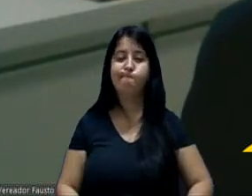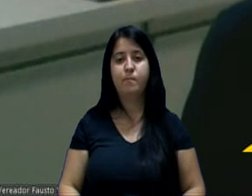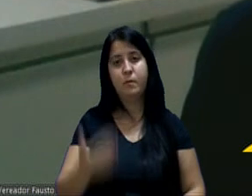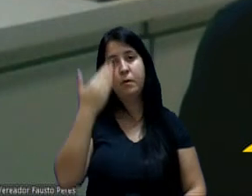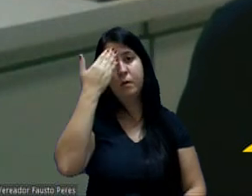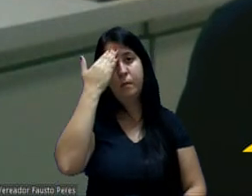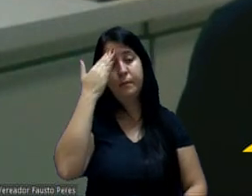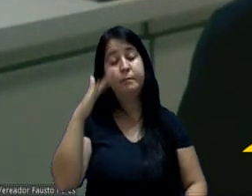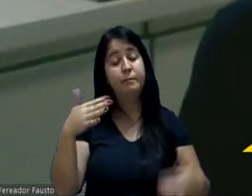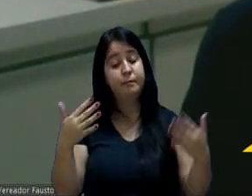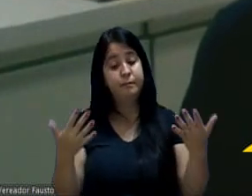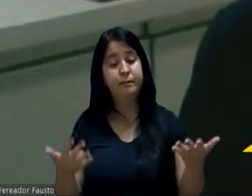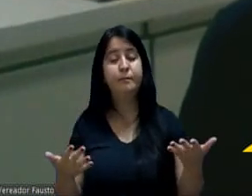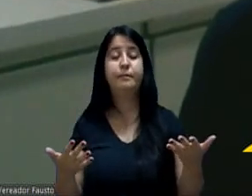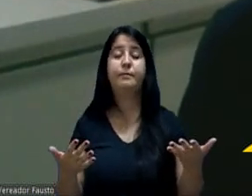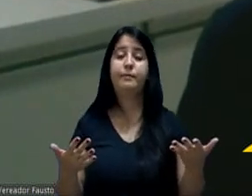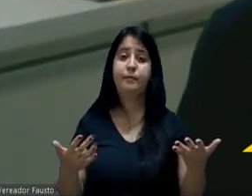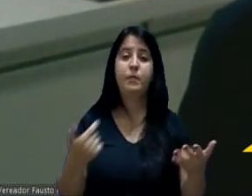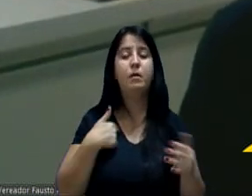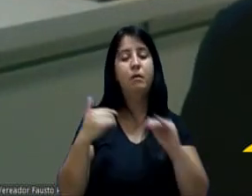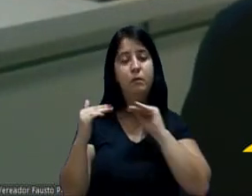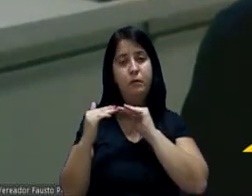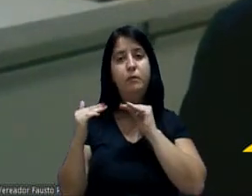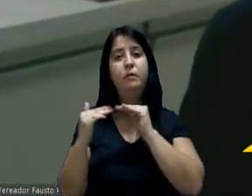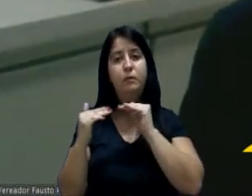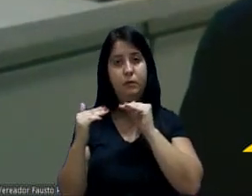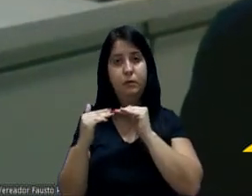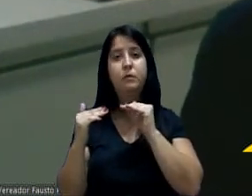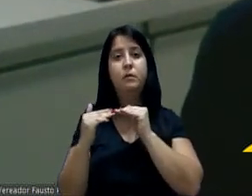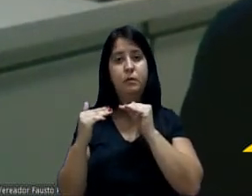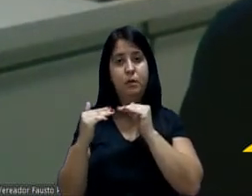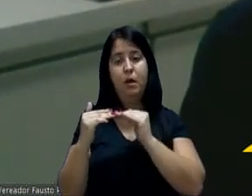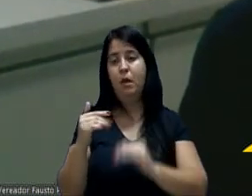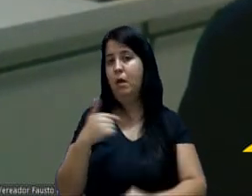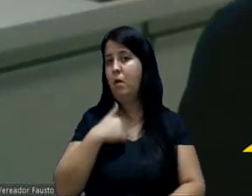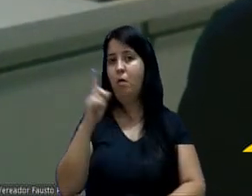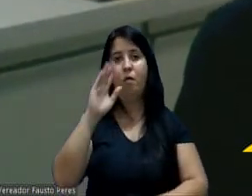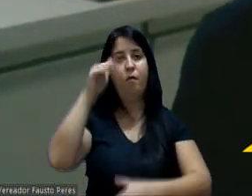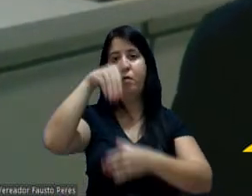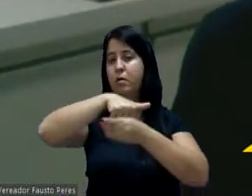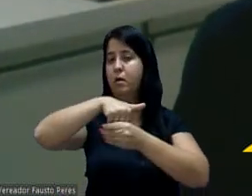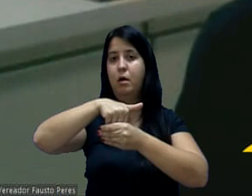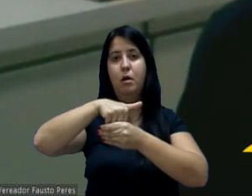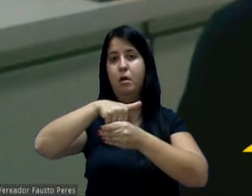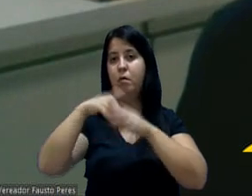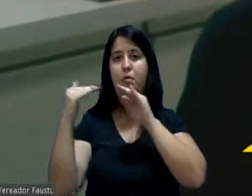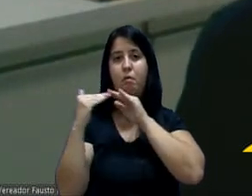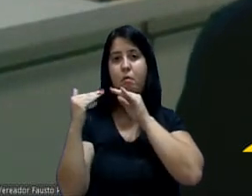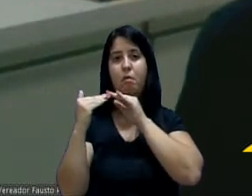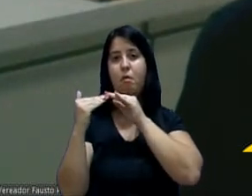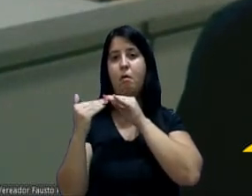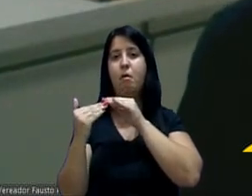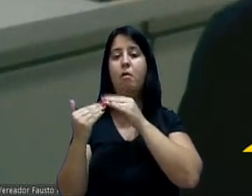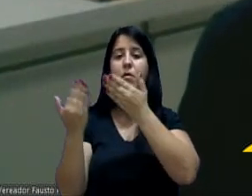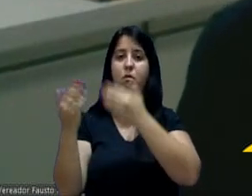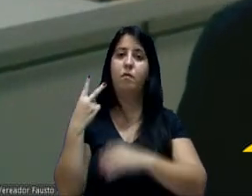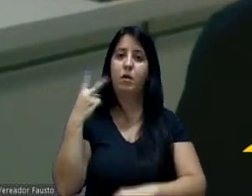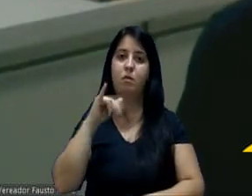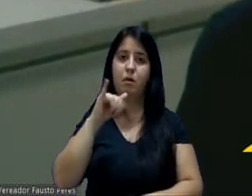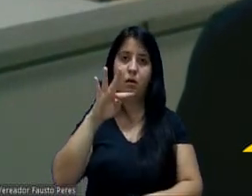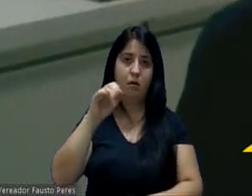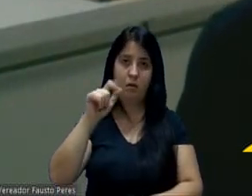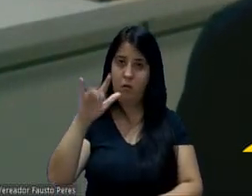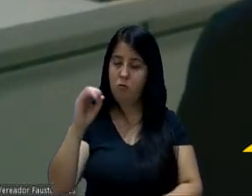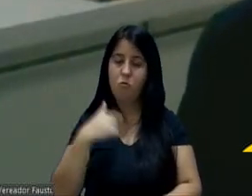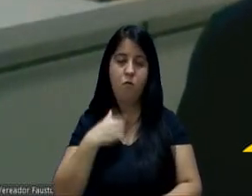quer dizer, eu concordo, eu não vou votar a favor da emenda, né, do vereador Ítalo, eu